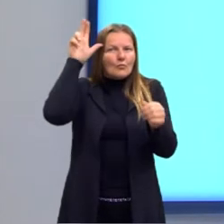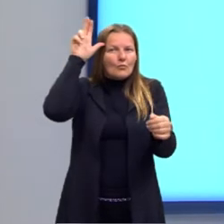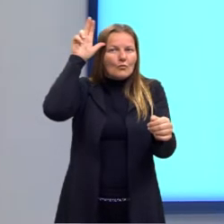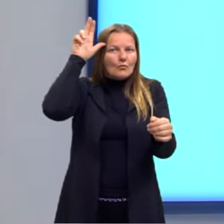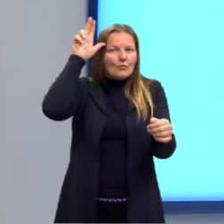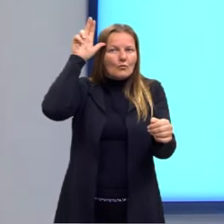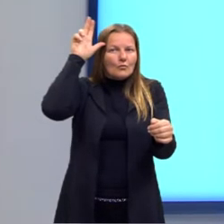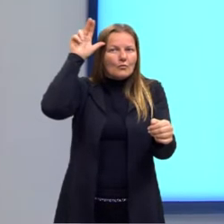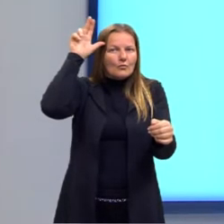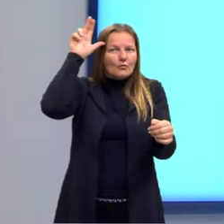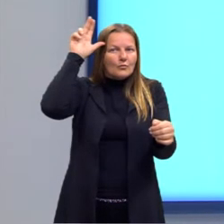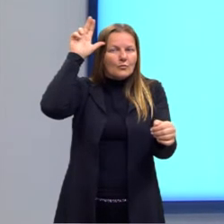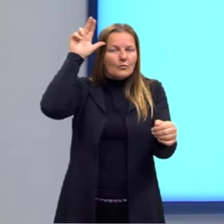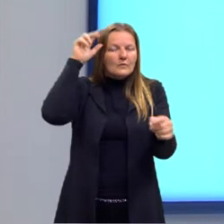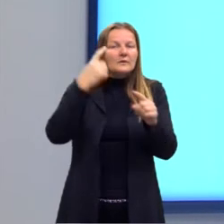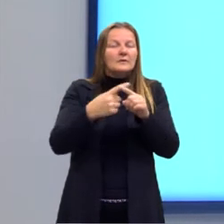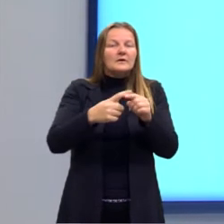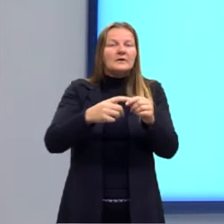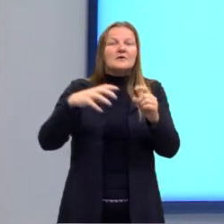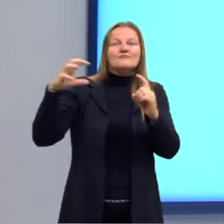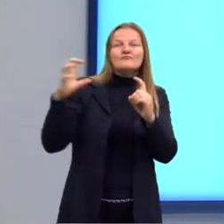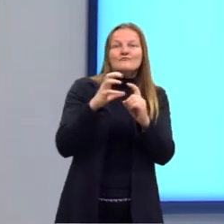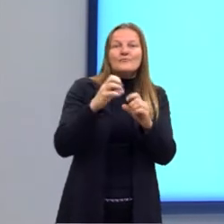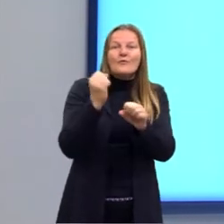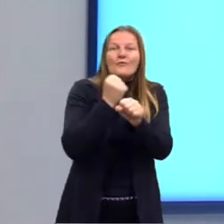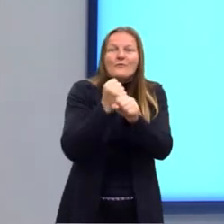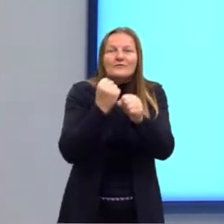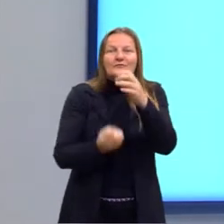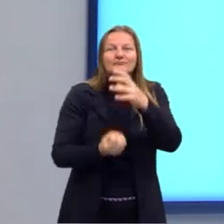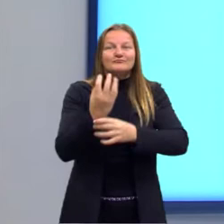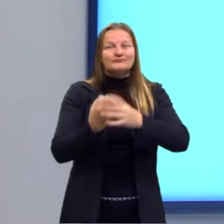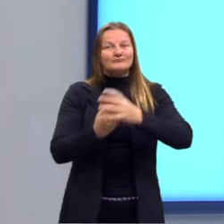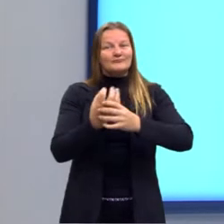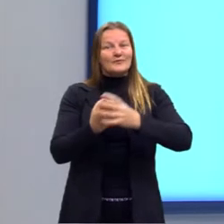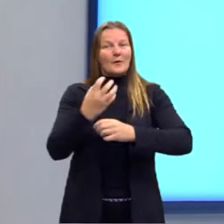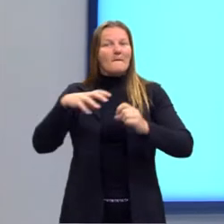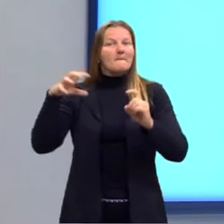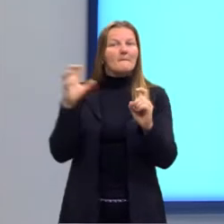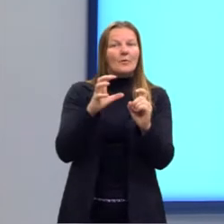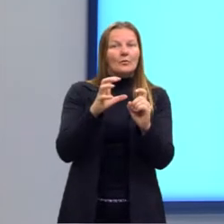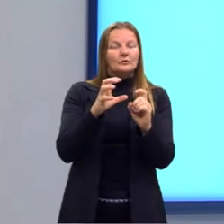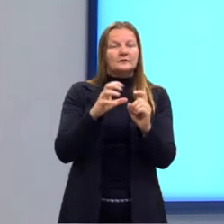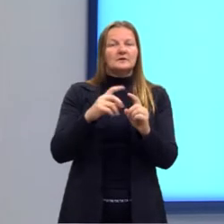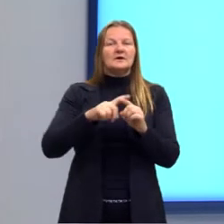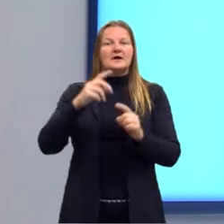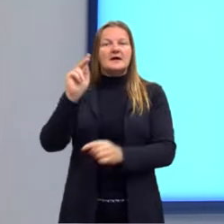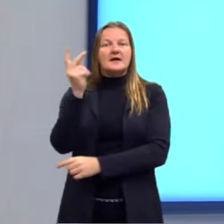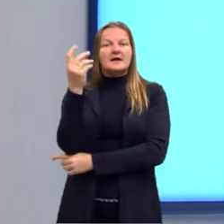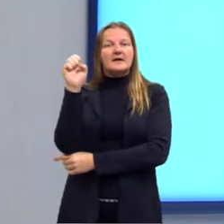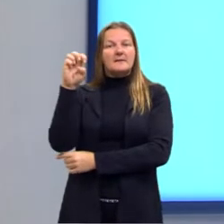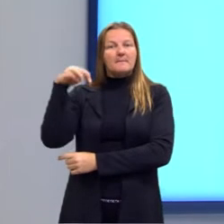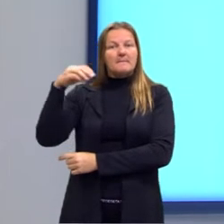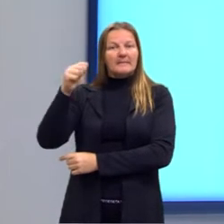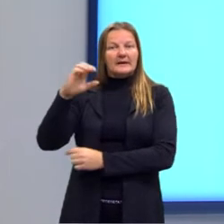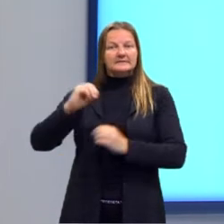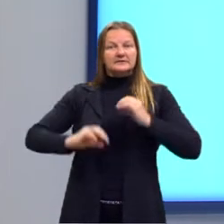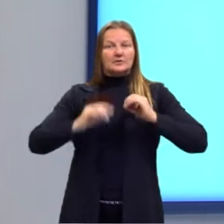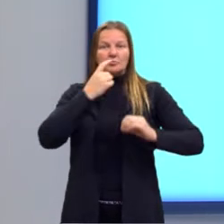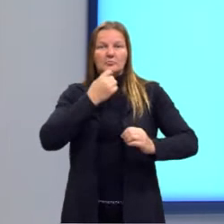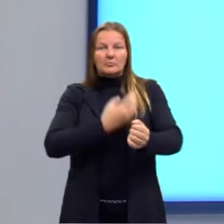anticorpos contra as hemácias do macaco que foram chamadas de anticorpos